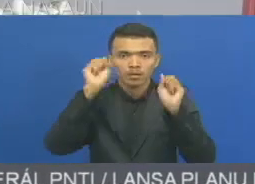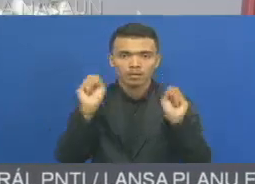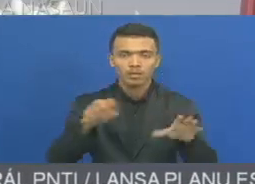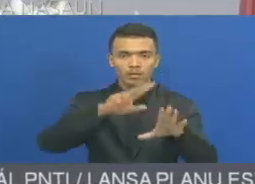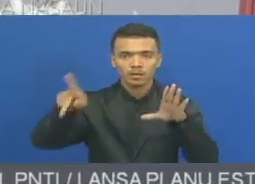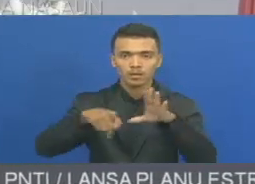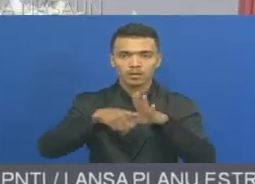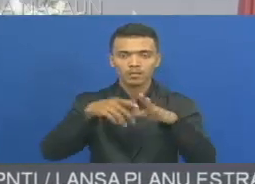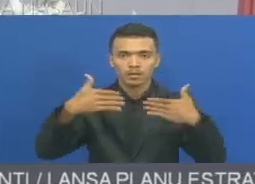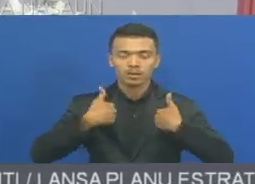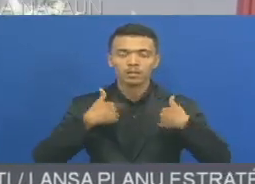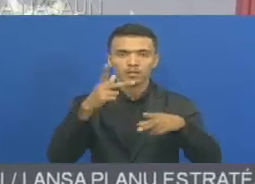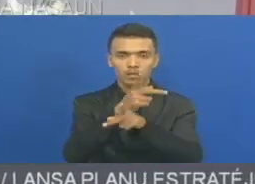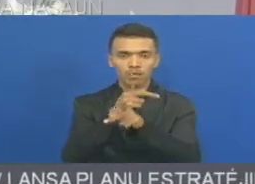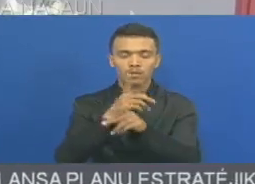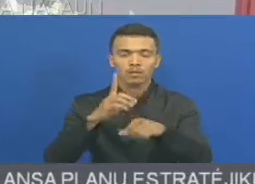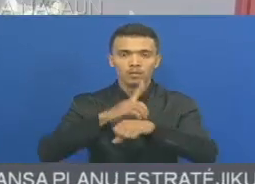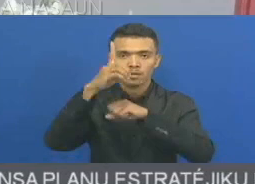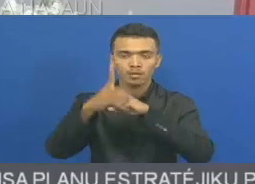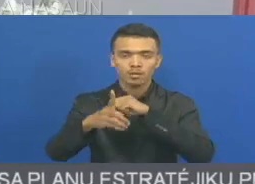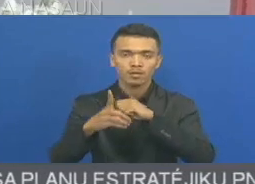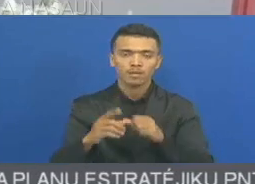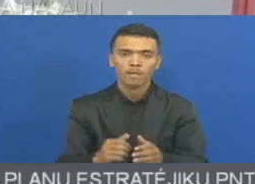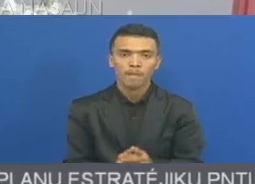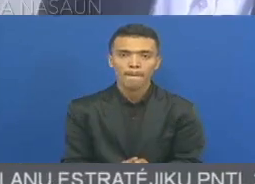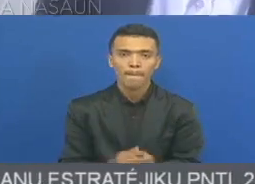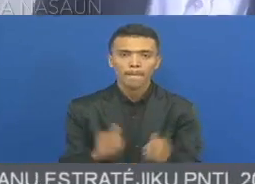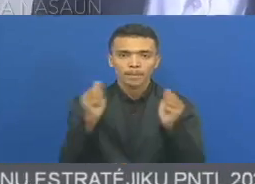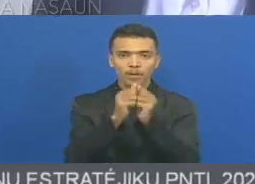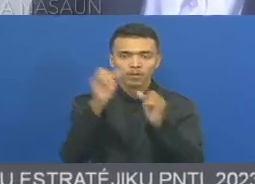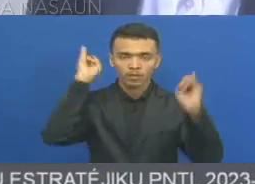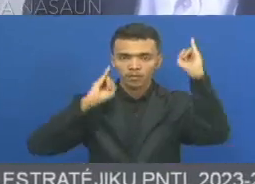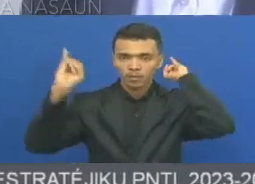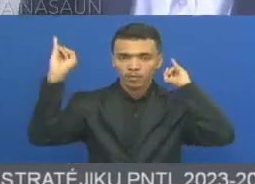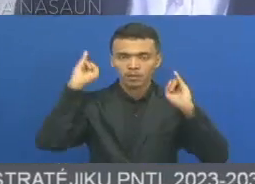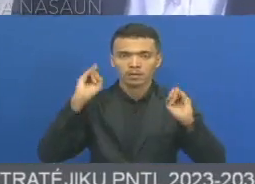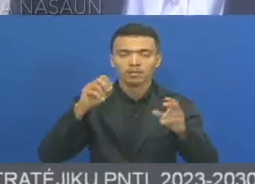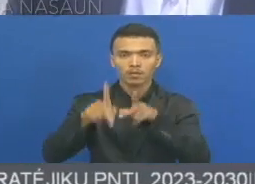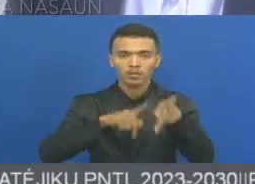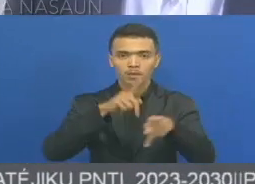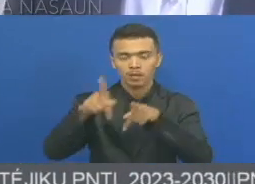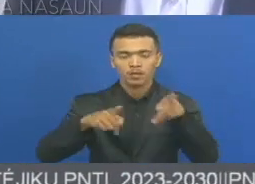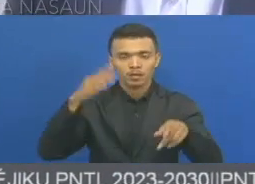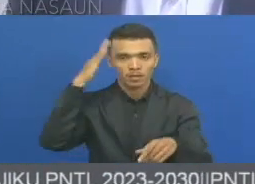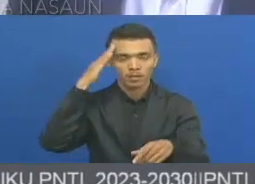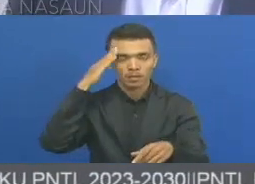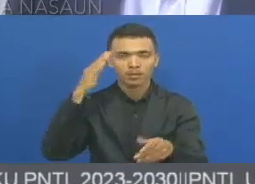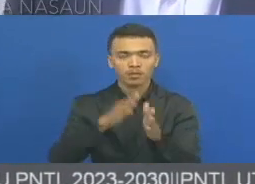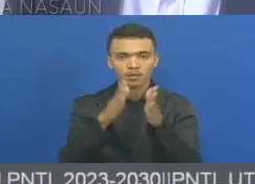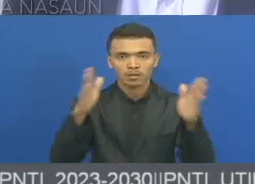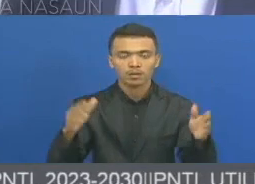ativa e a prevenção de desastres naturais. Por informação, sai direito para o cidadão ser conhecimento que lê e provoca